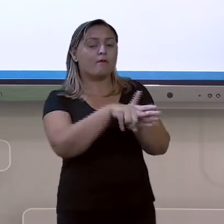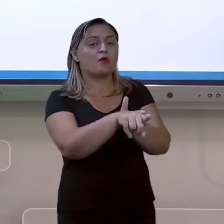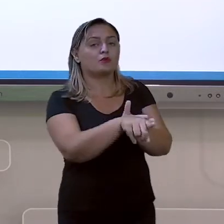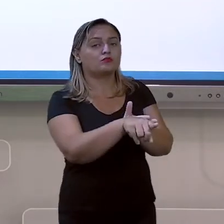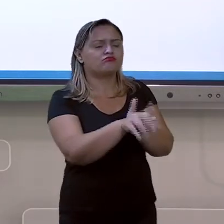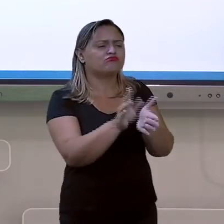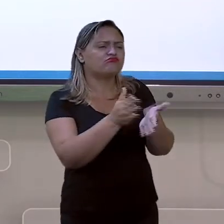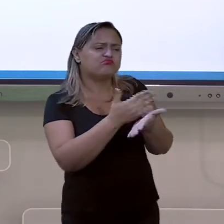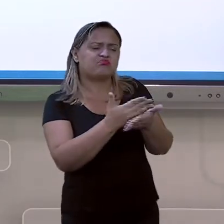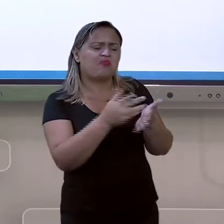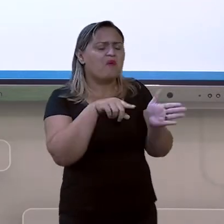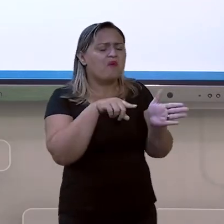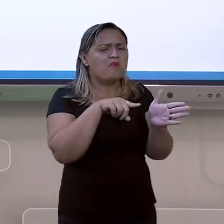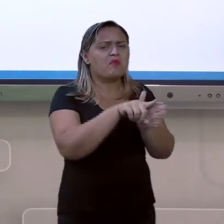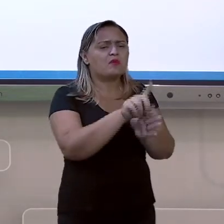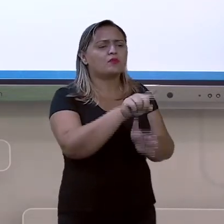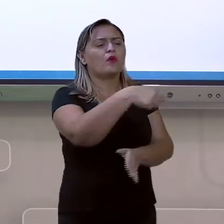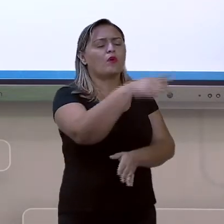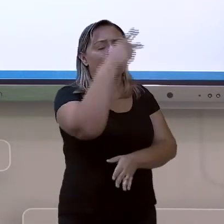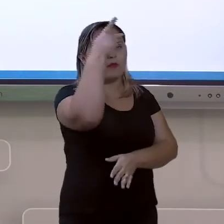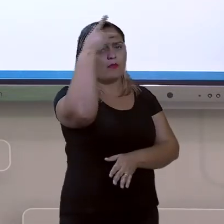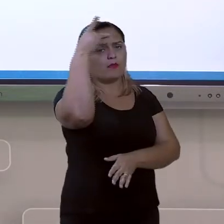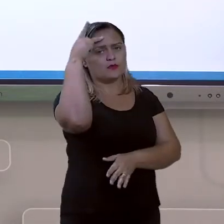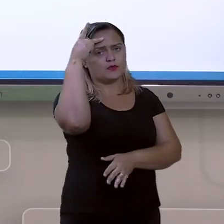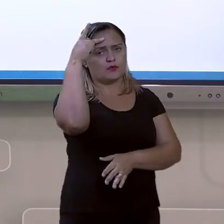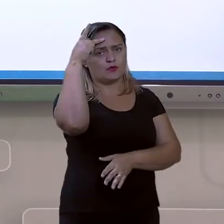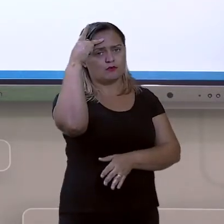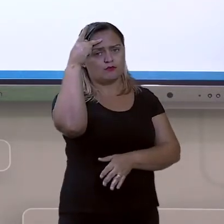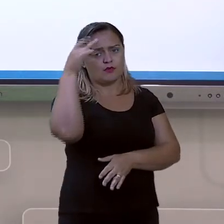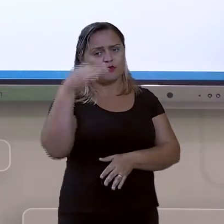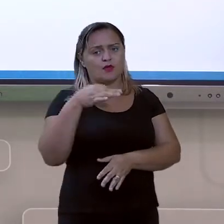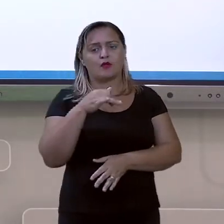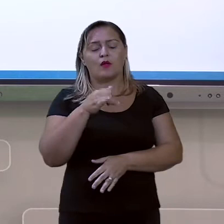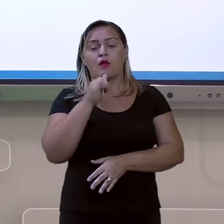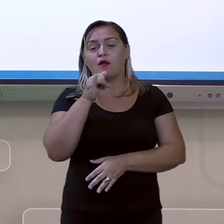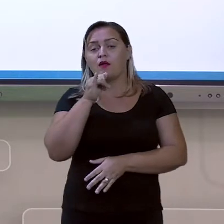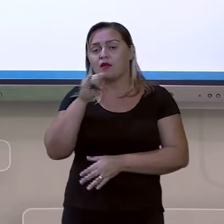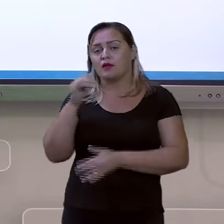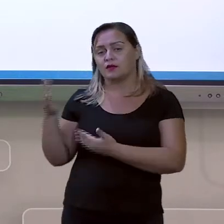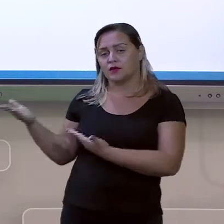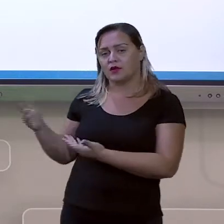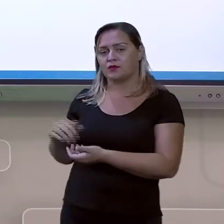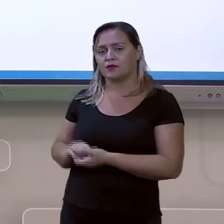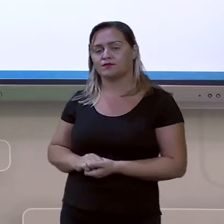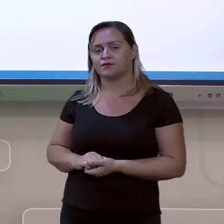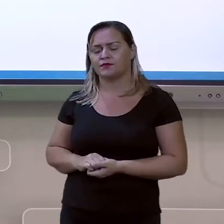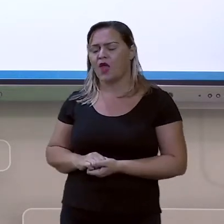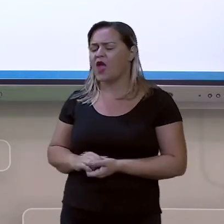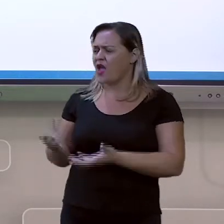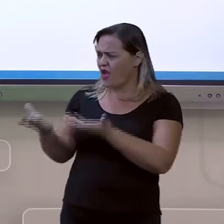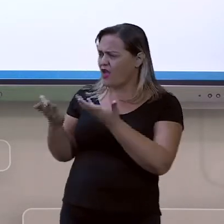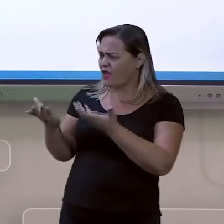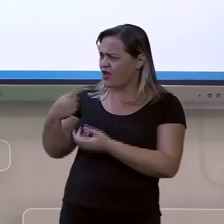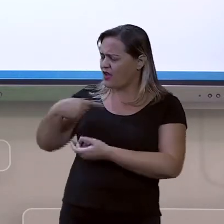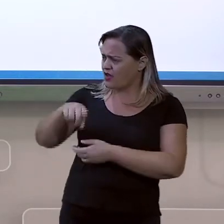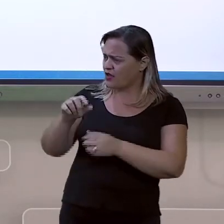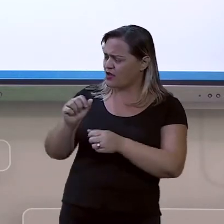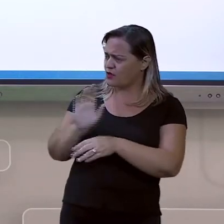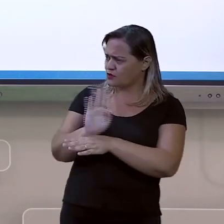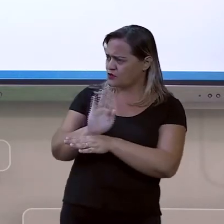àquela pessoa. Exemplo da frase que eu trouxe aqui para vocês. Quer ir ao cinema